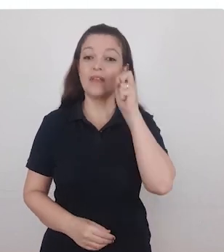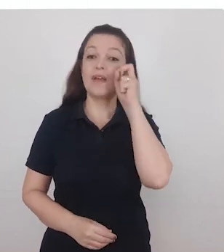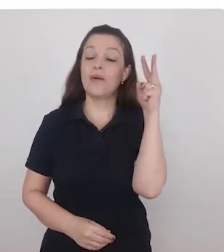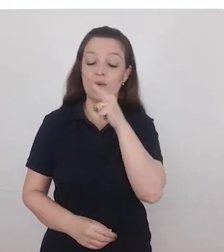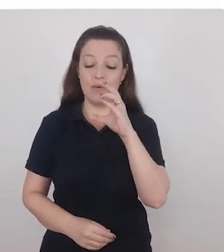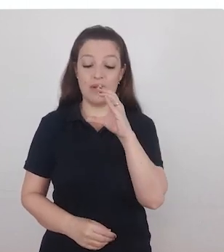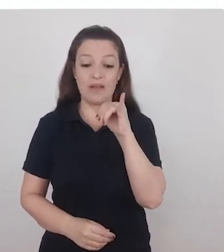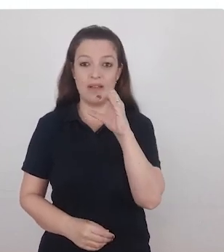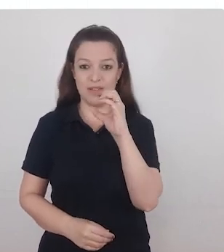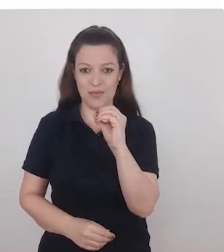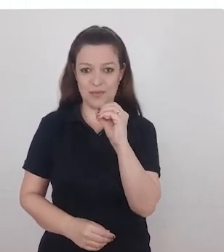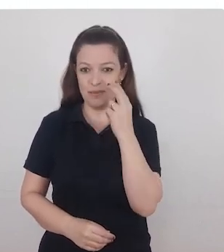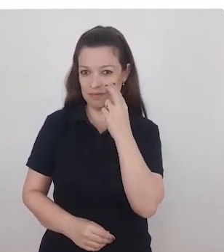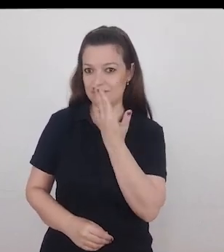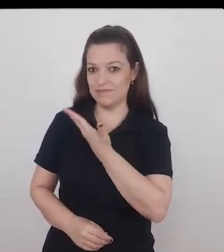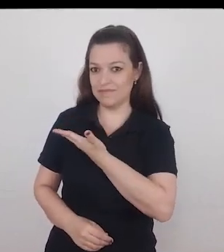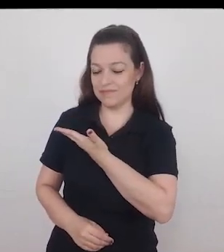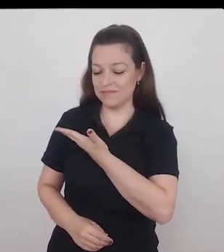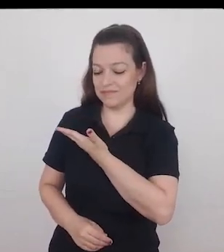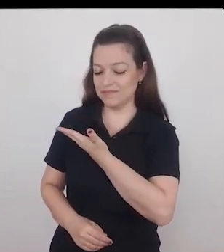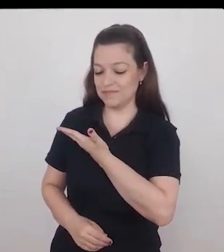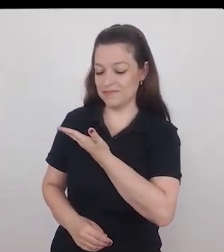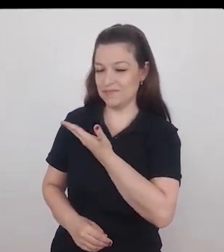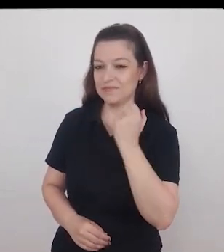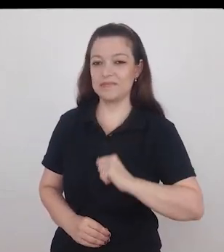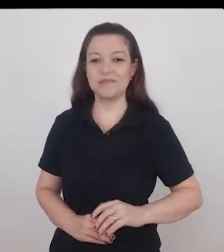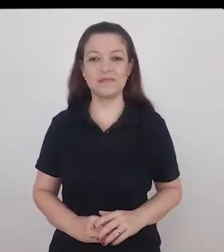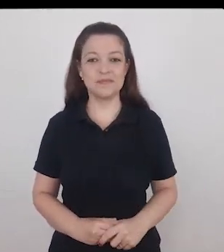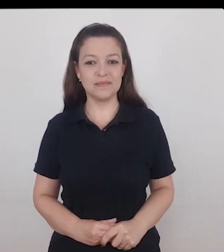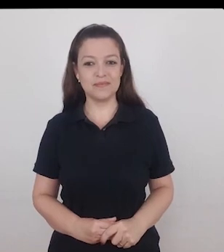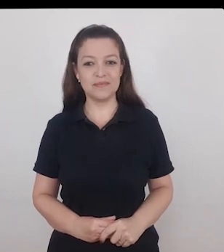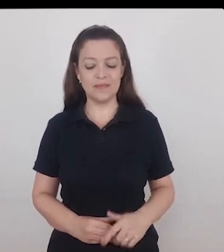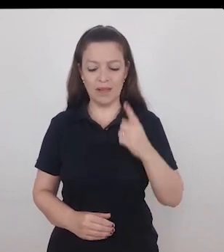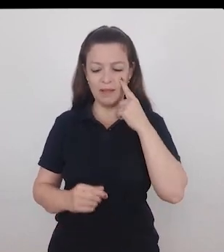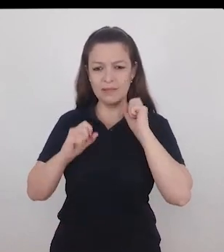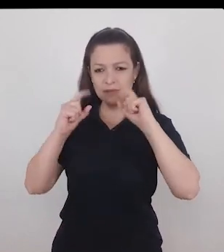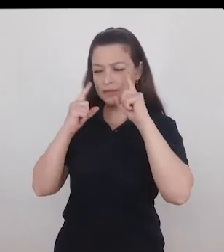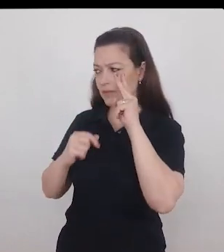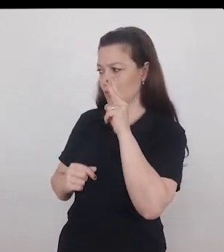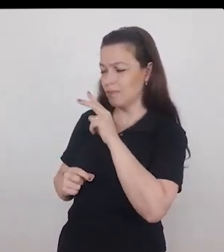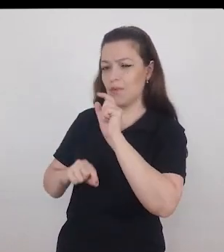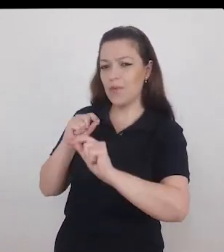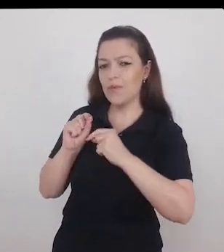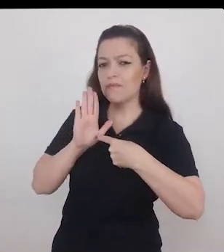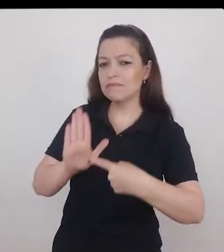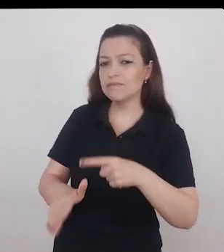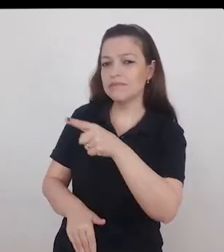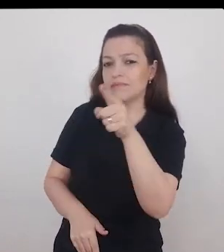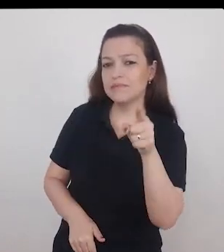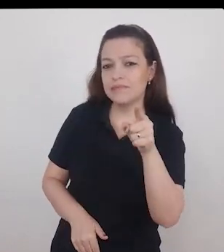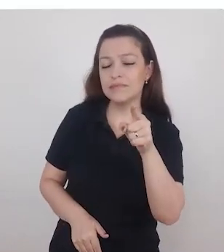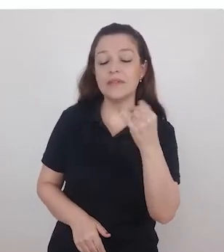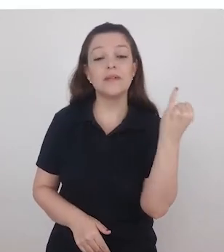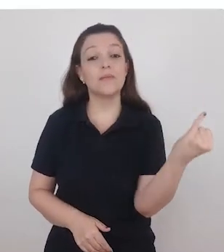Caio. Prestem atenção lá! O que o Caio está nos mostrando? A importância de usar